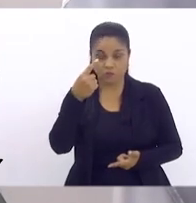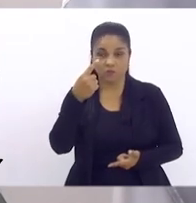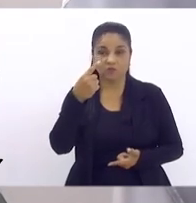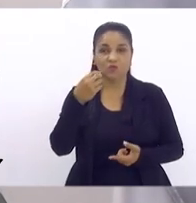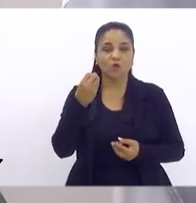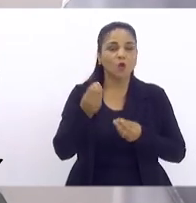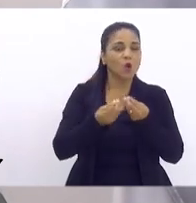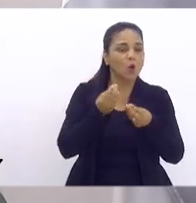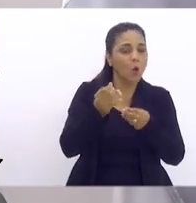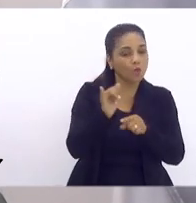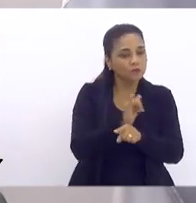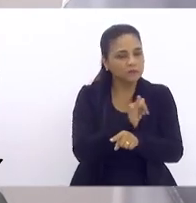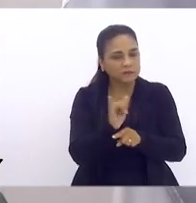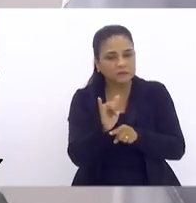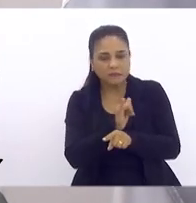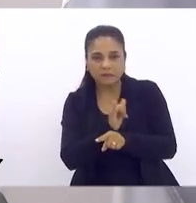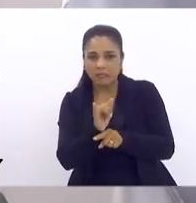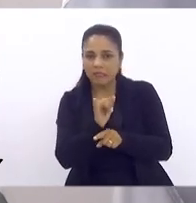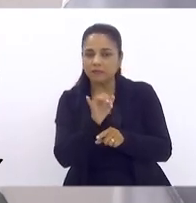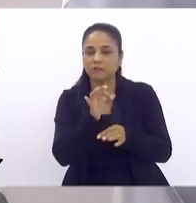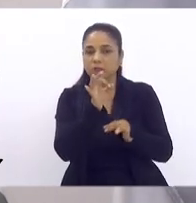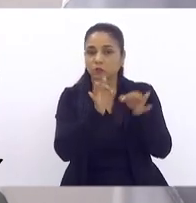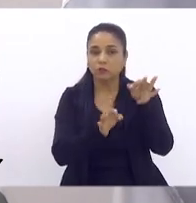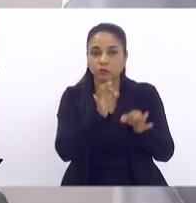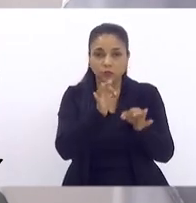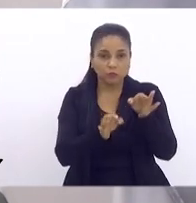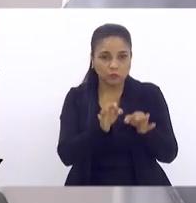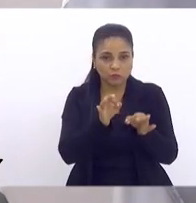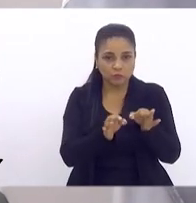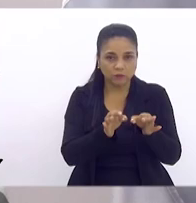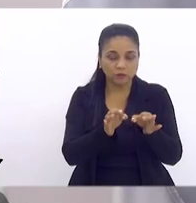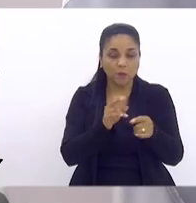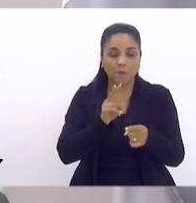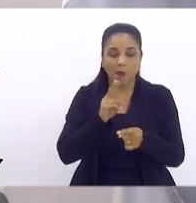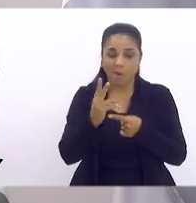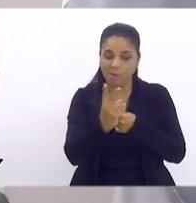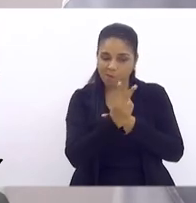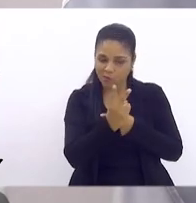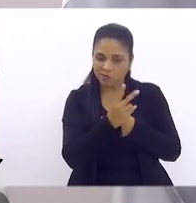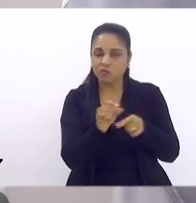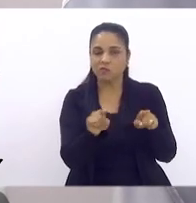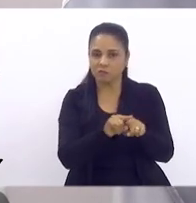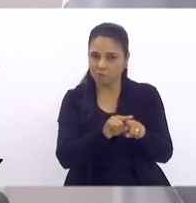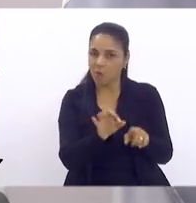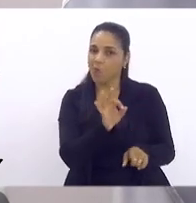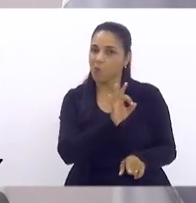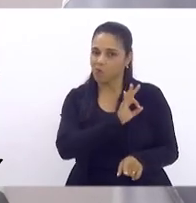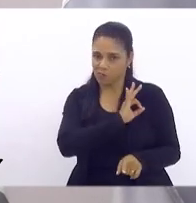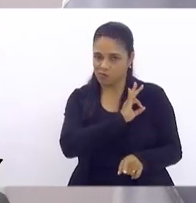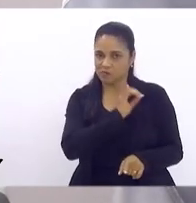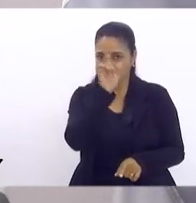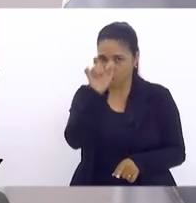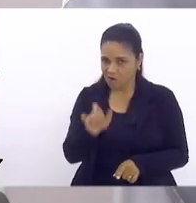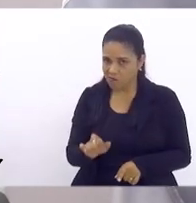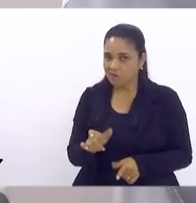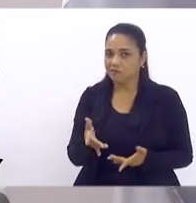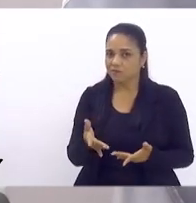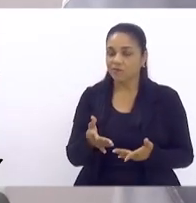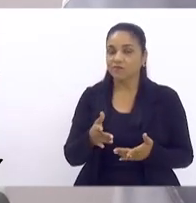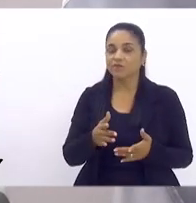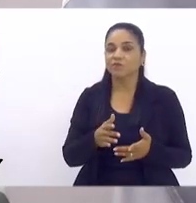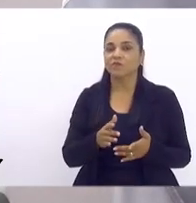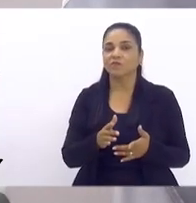que instrumentos jurídico mas a regulamentação jurídico para proteger esse policial porque ao final né